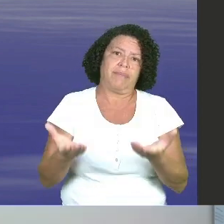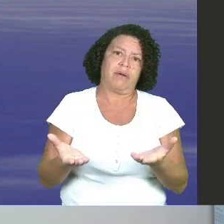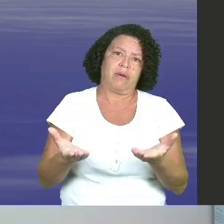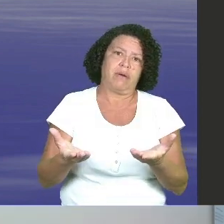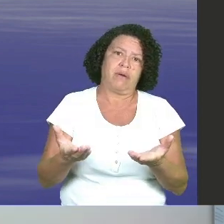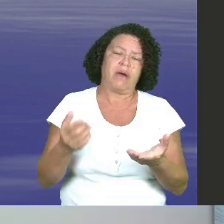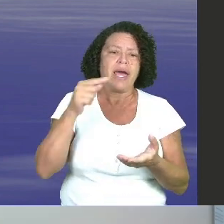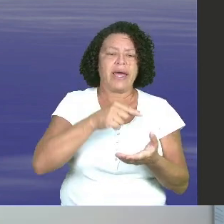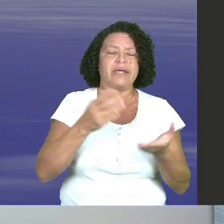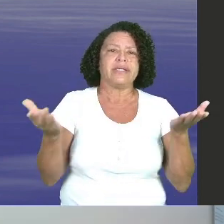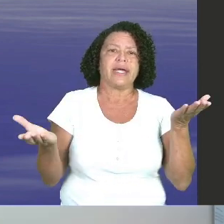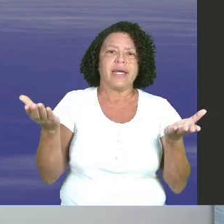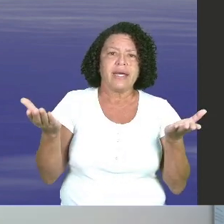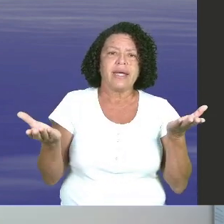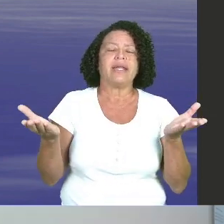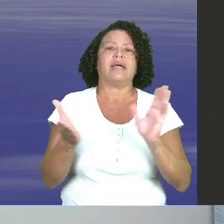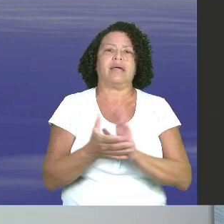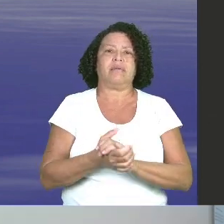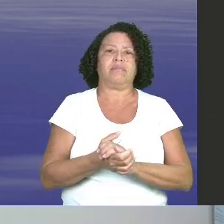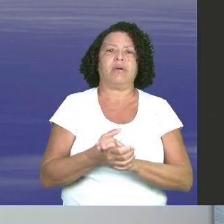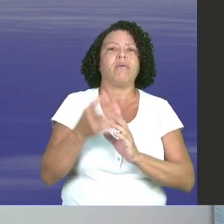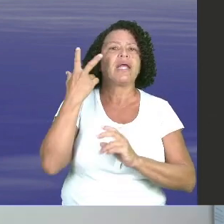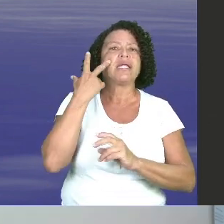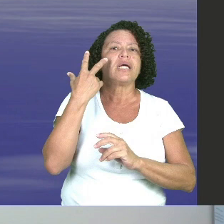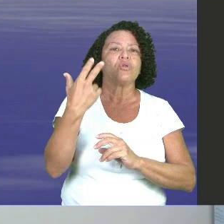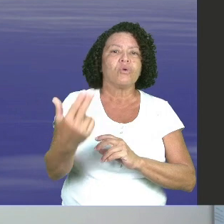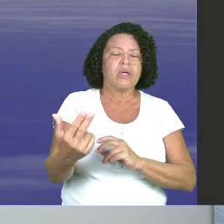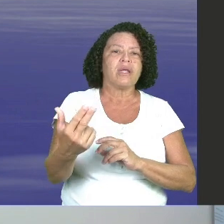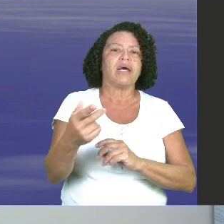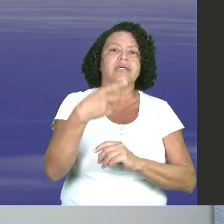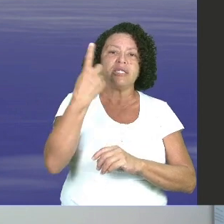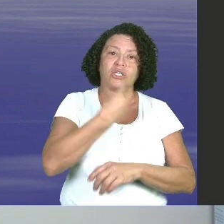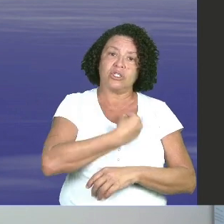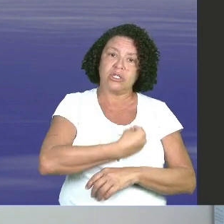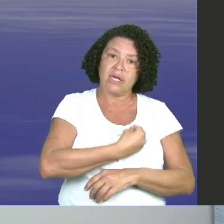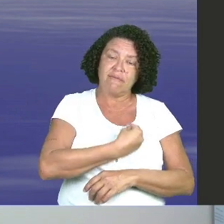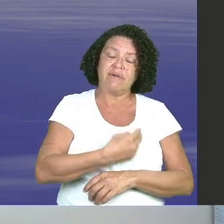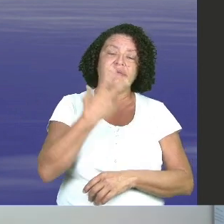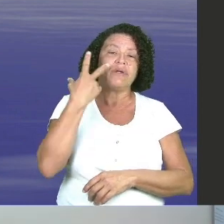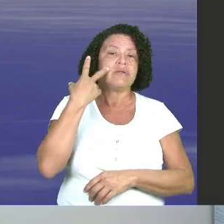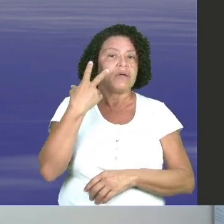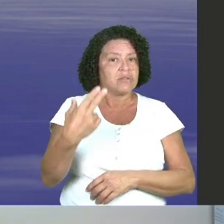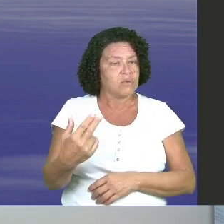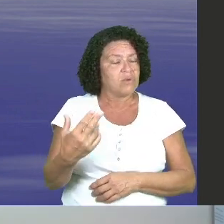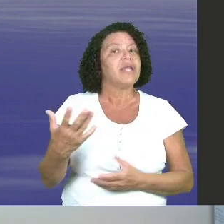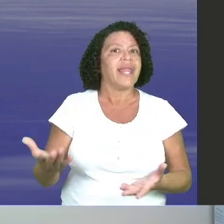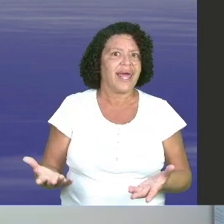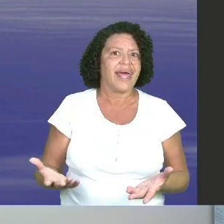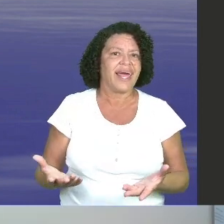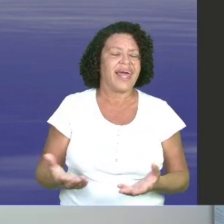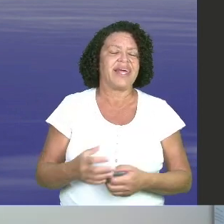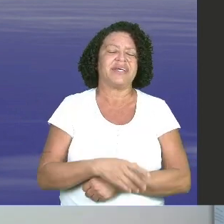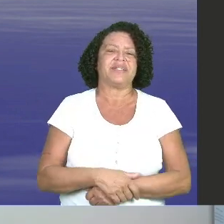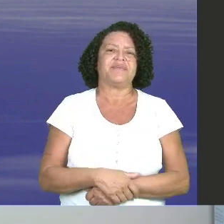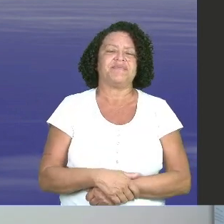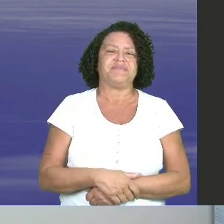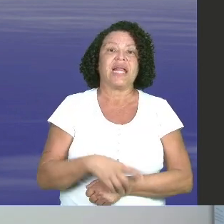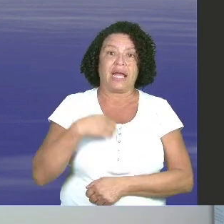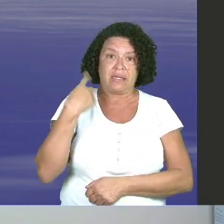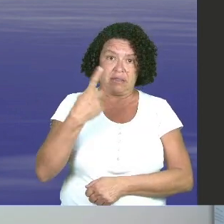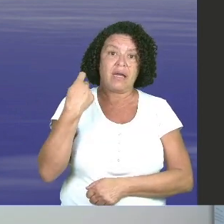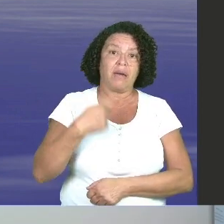esse equilíbrio na natureza em que vivemos, da natureza em que